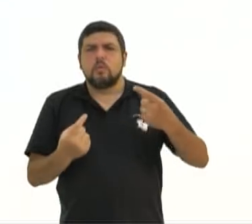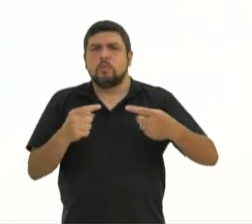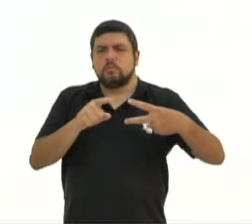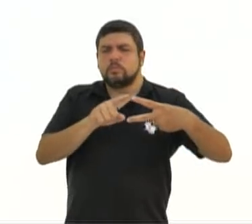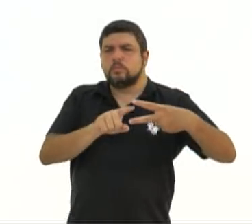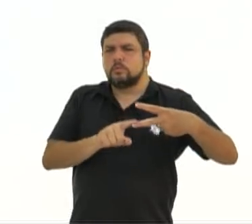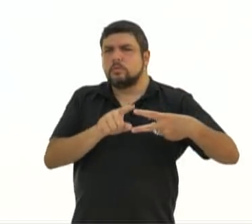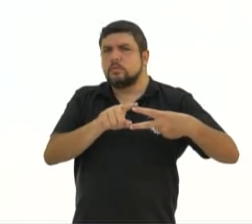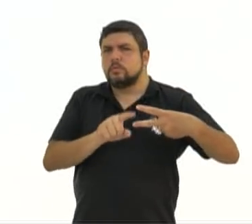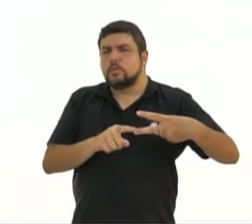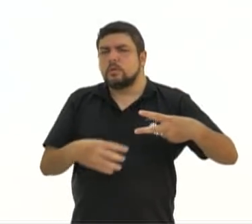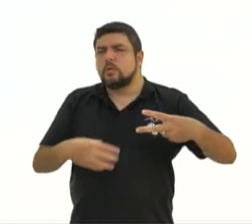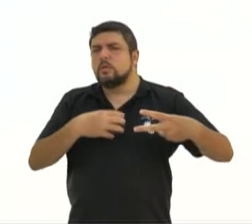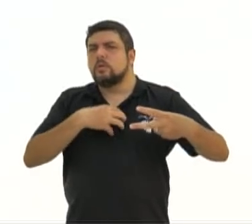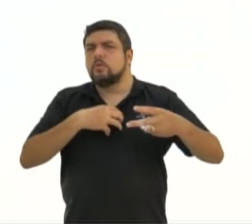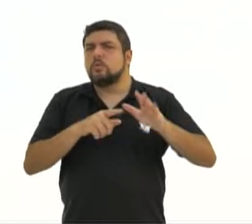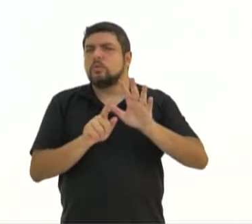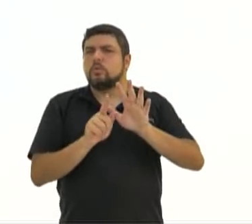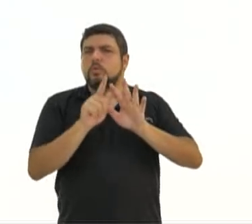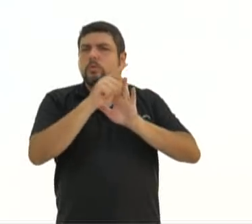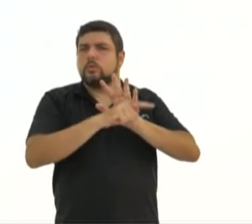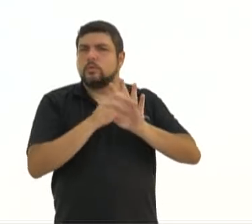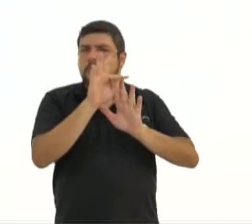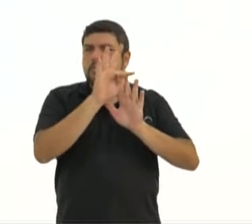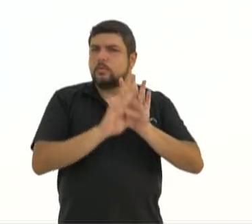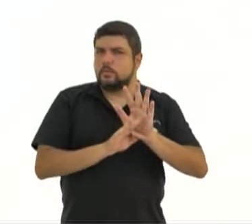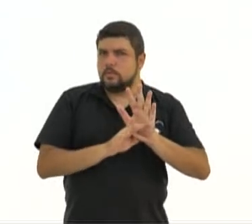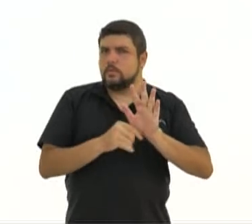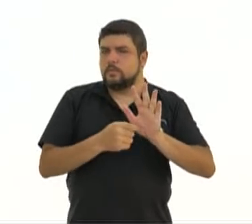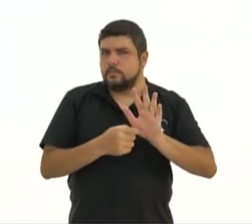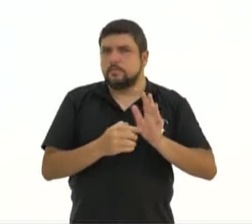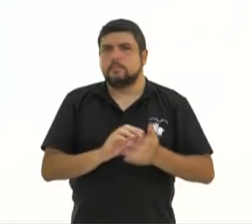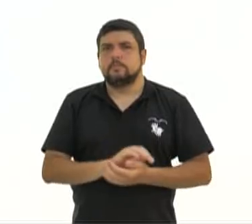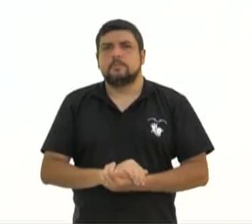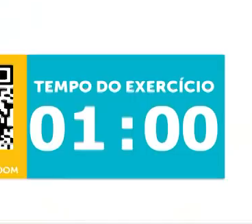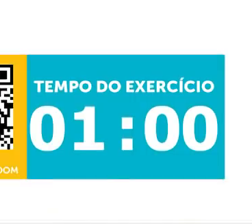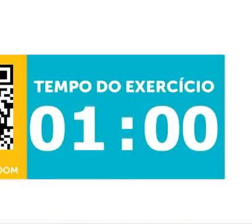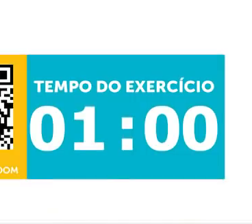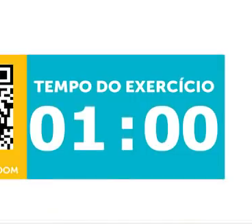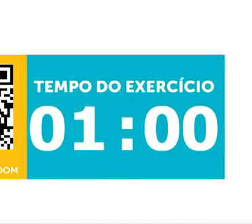é o estilo, o gênero textual que a teacher trouxe para vocês.